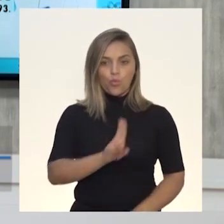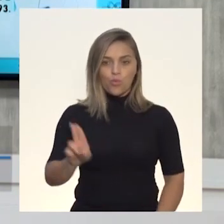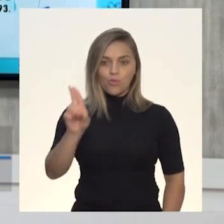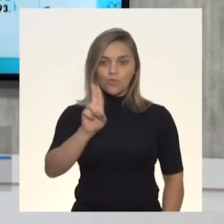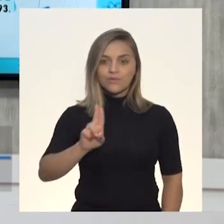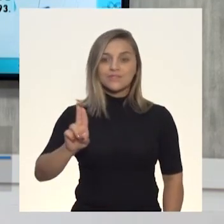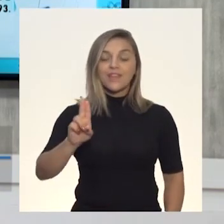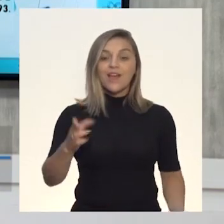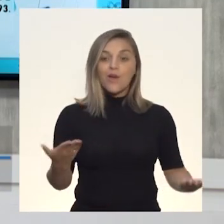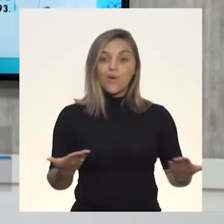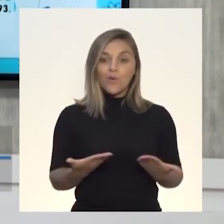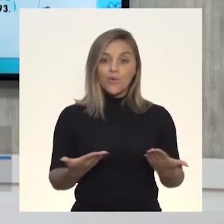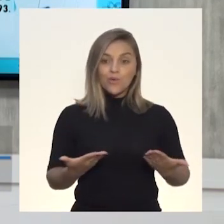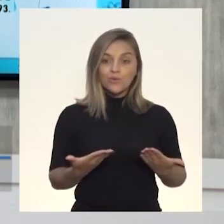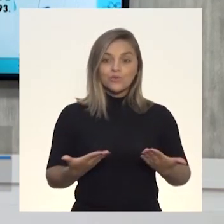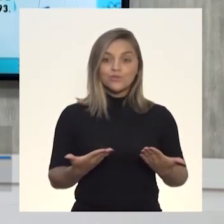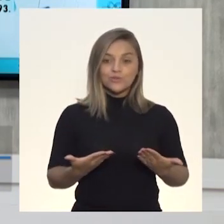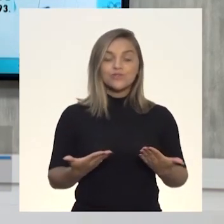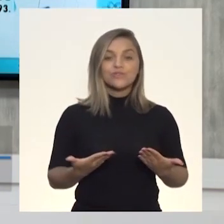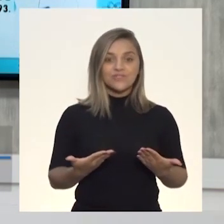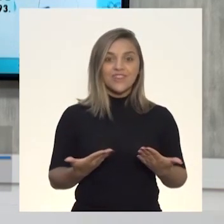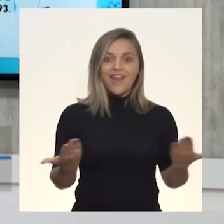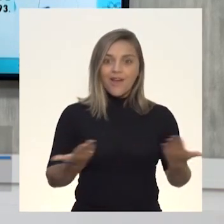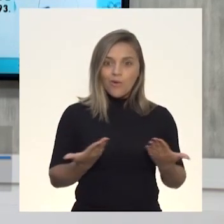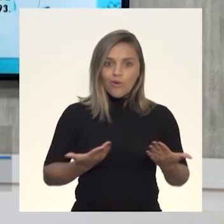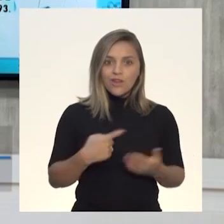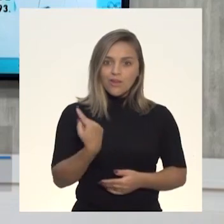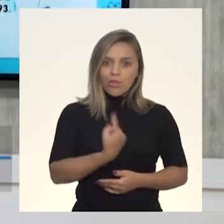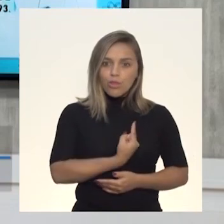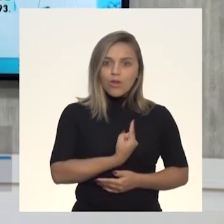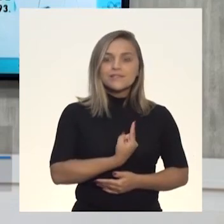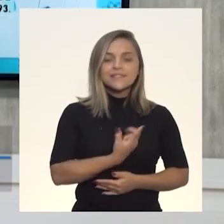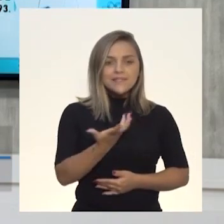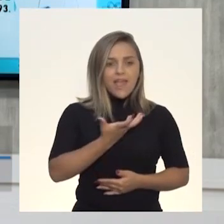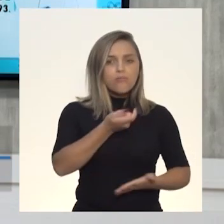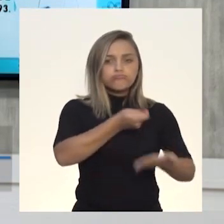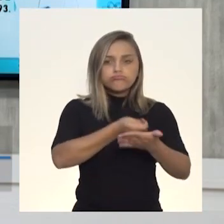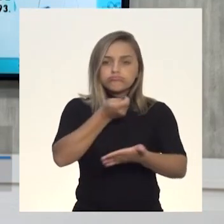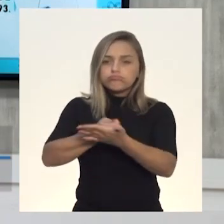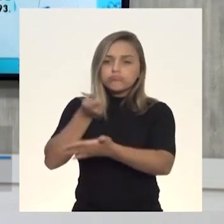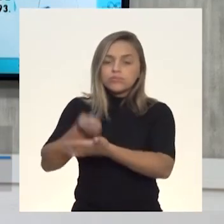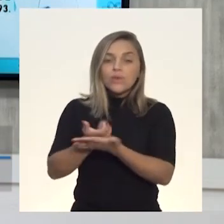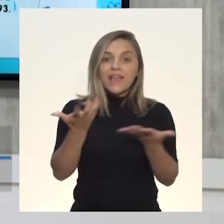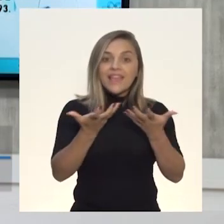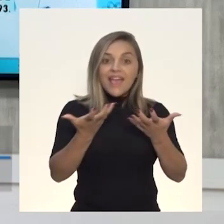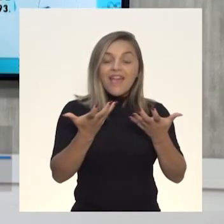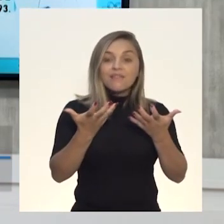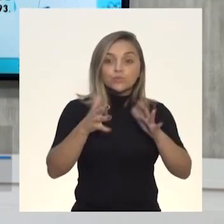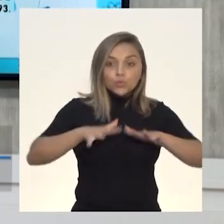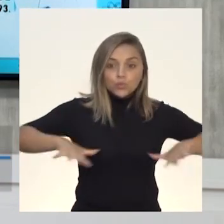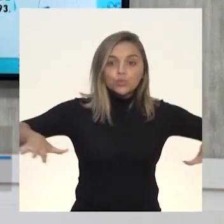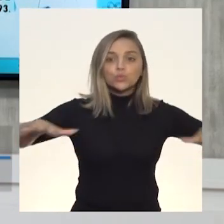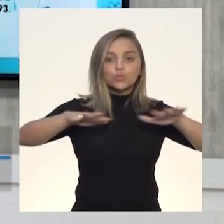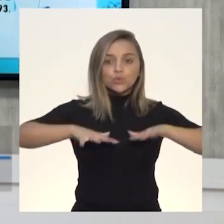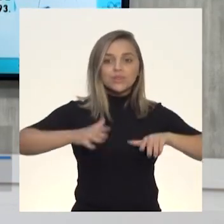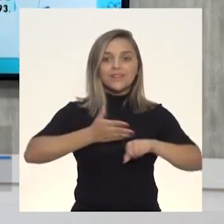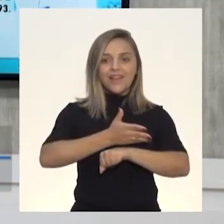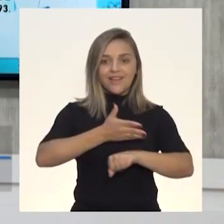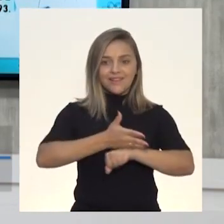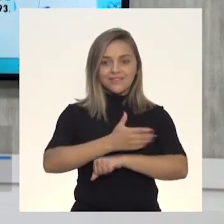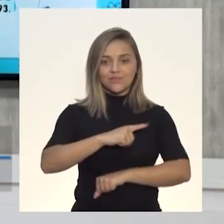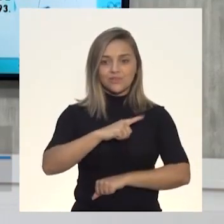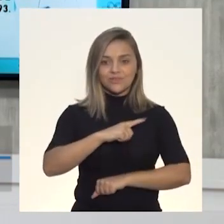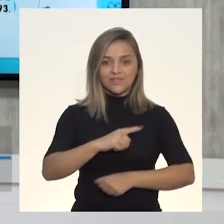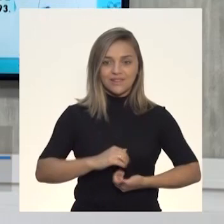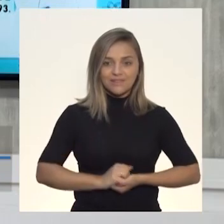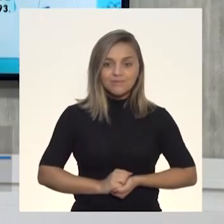se tornou algo pelo qual a gente briga agora, para que todos tenham acesso, para que todos consigam desfrutar? Não